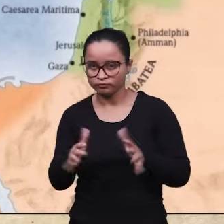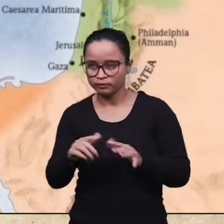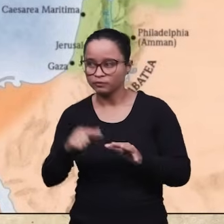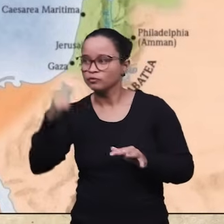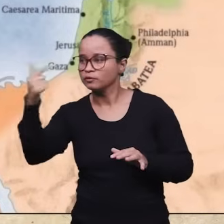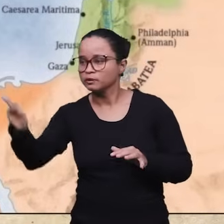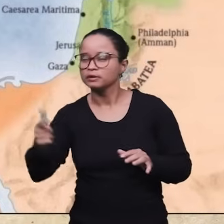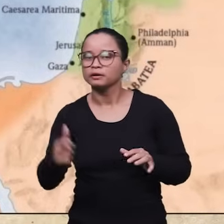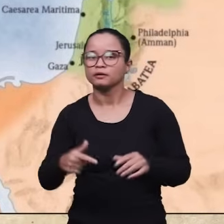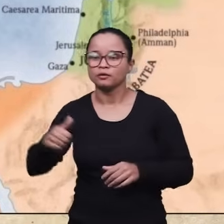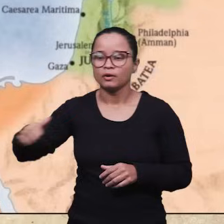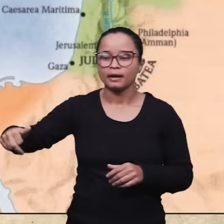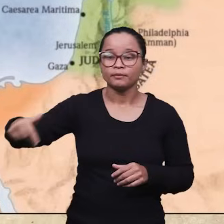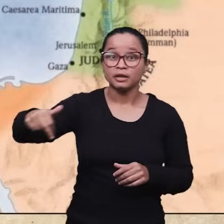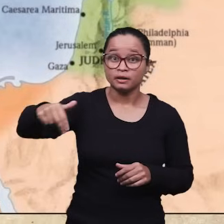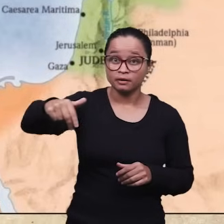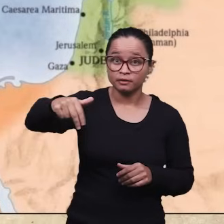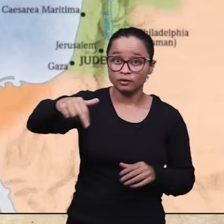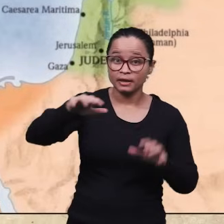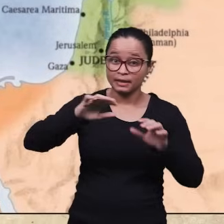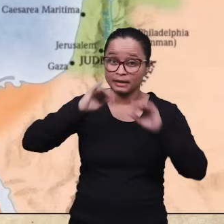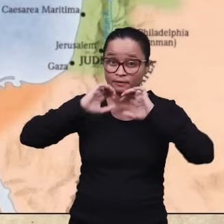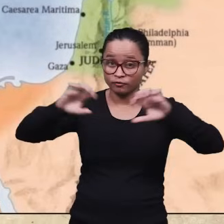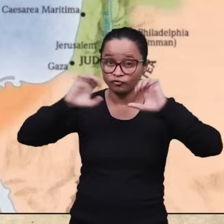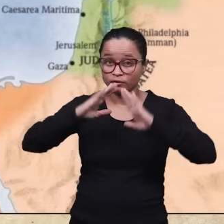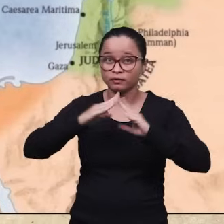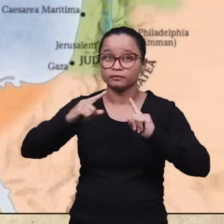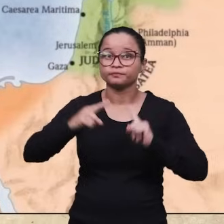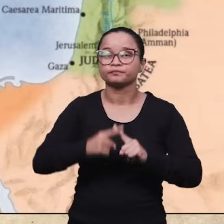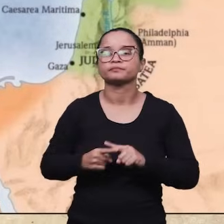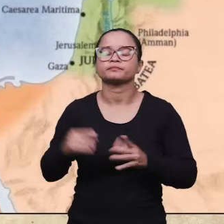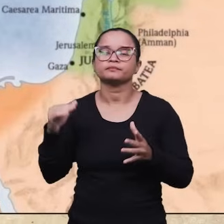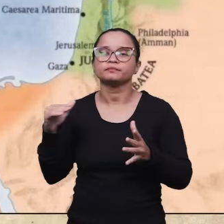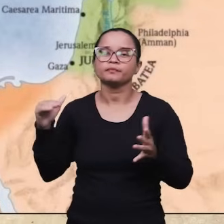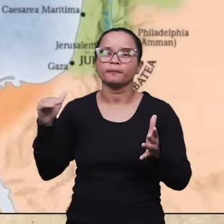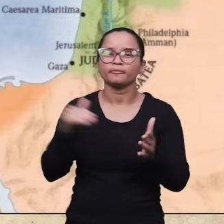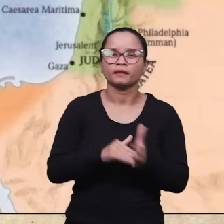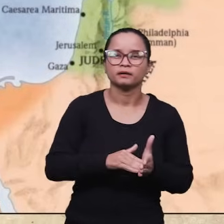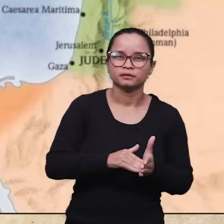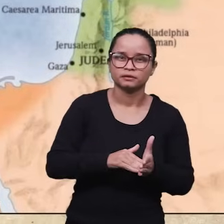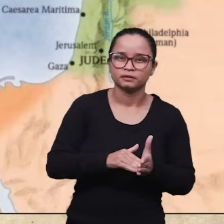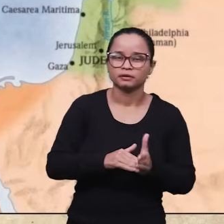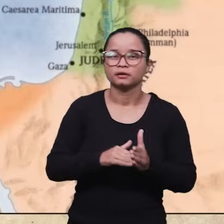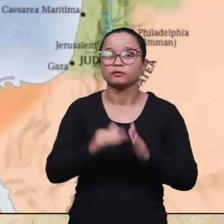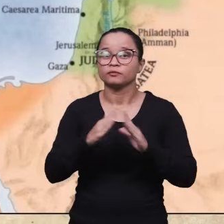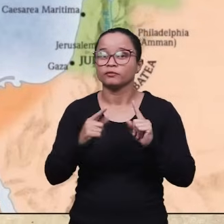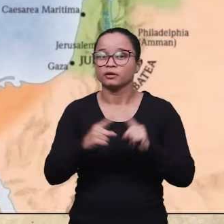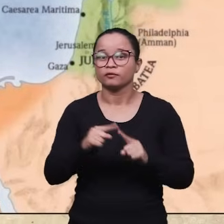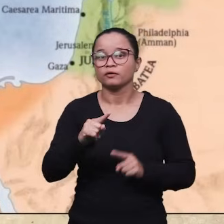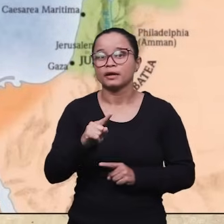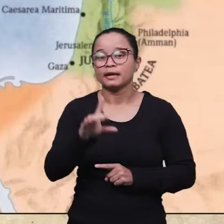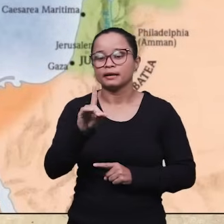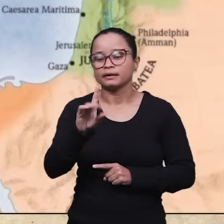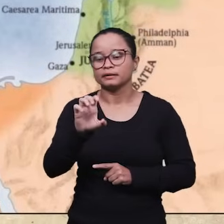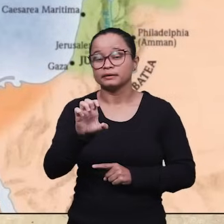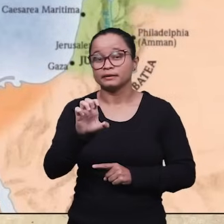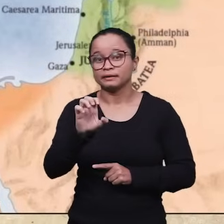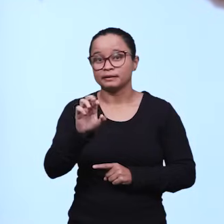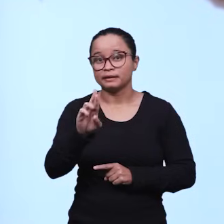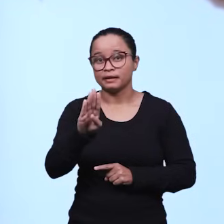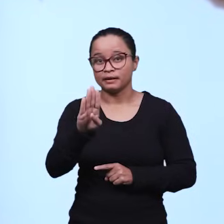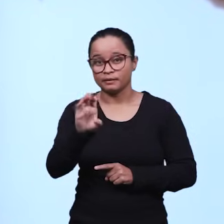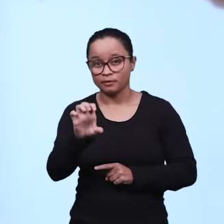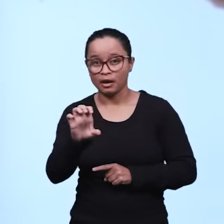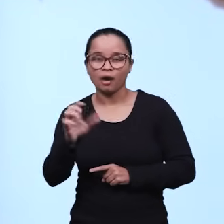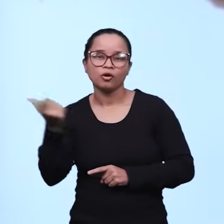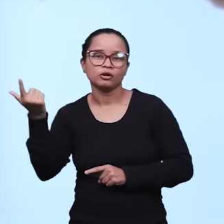caminhando, evangelizando as igrejas até chegar a última igreja foi Derbe. E agora eles saem